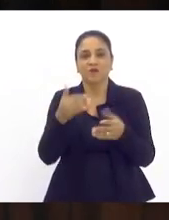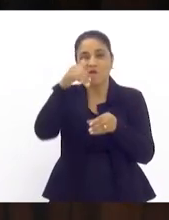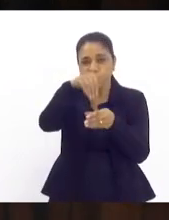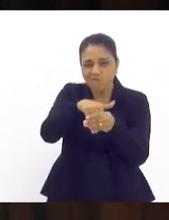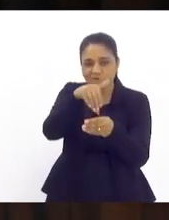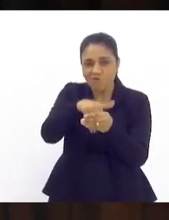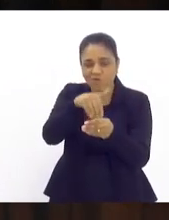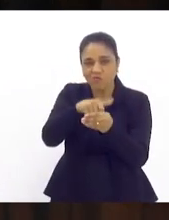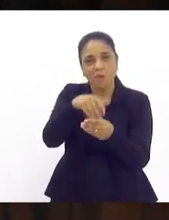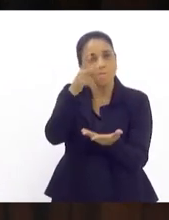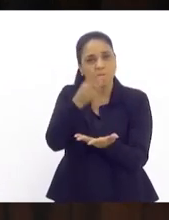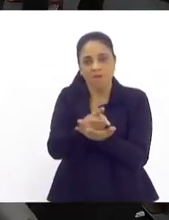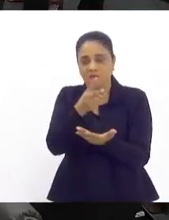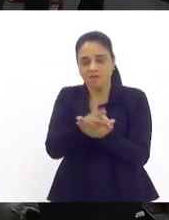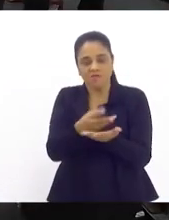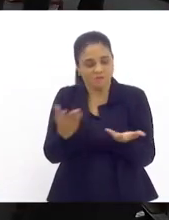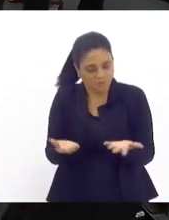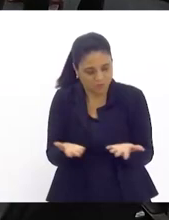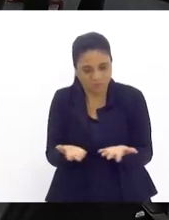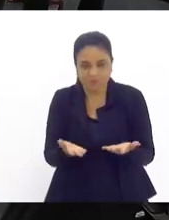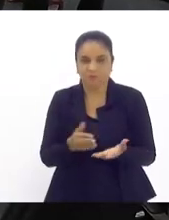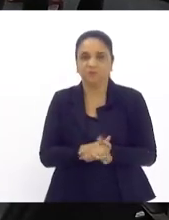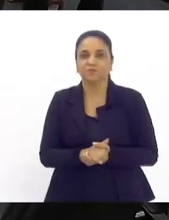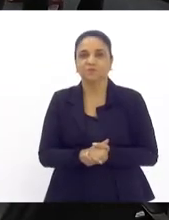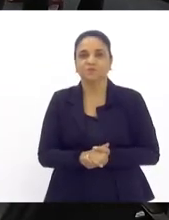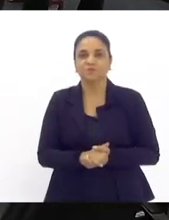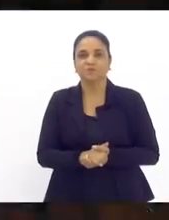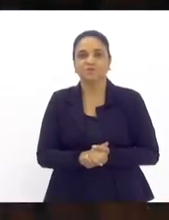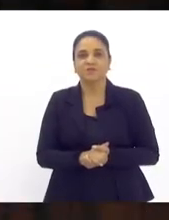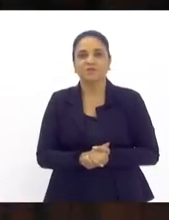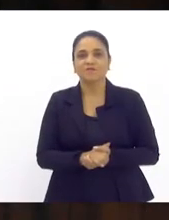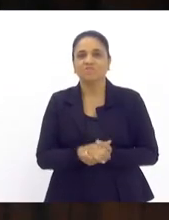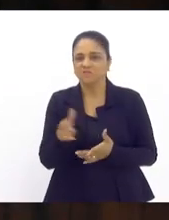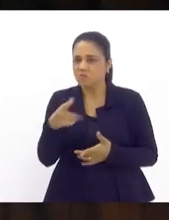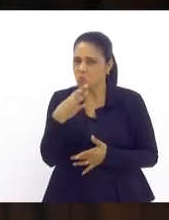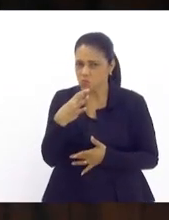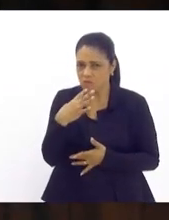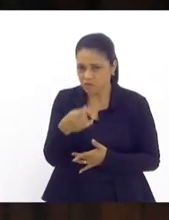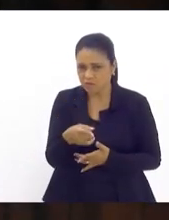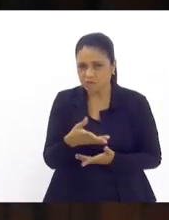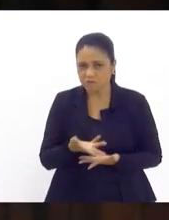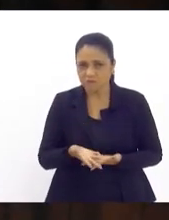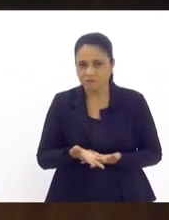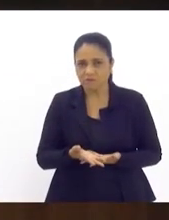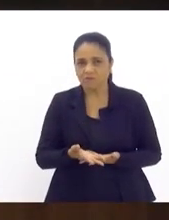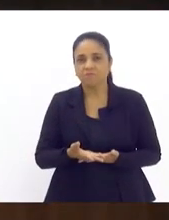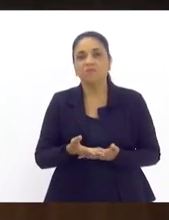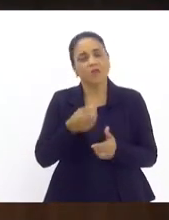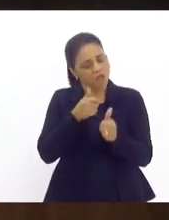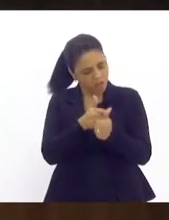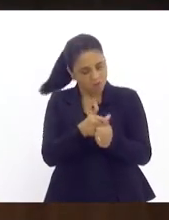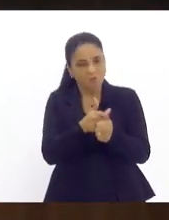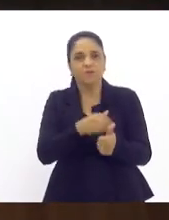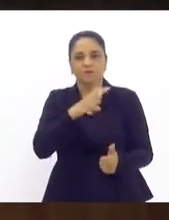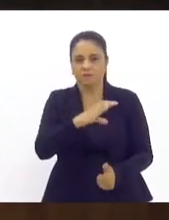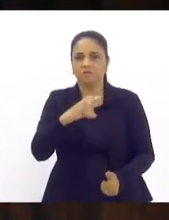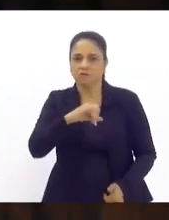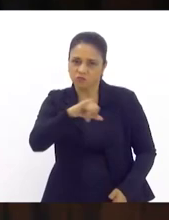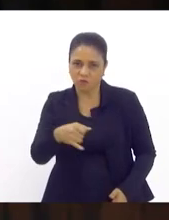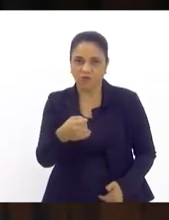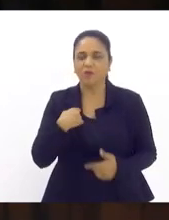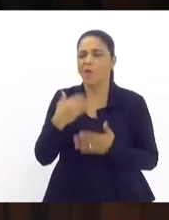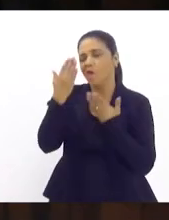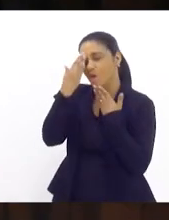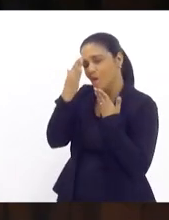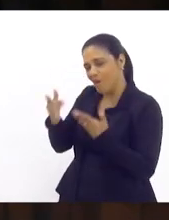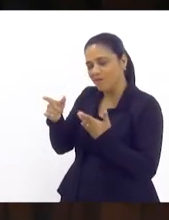dia esse projeto. Está familiarizado sobre esse projeto? Acompanha a CCJ, presidente. Obrigado, você